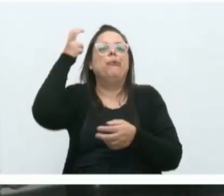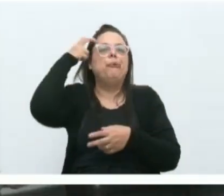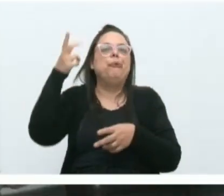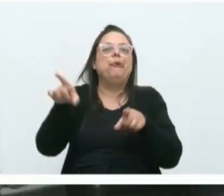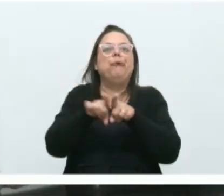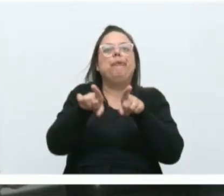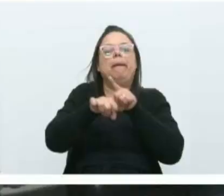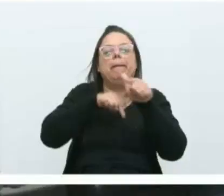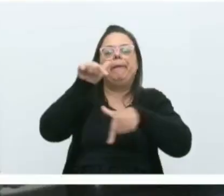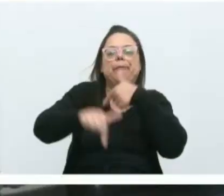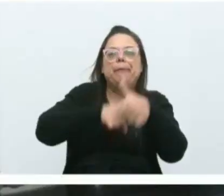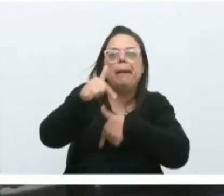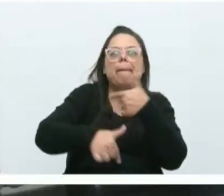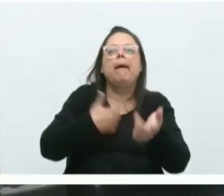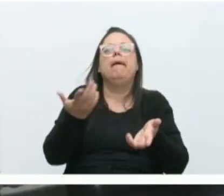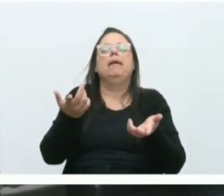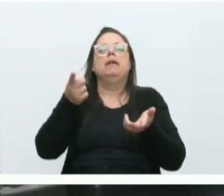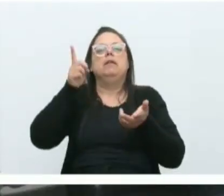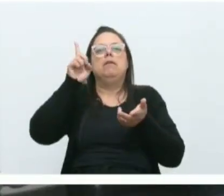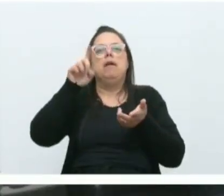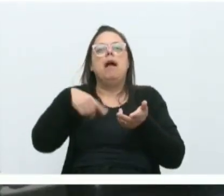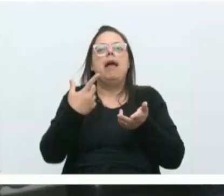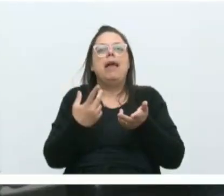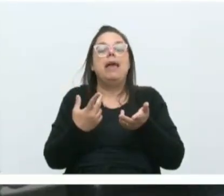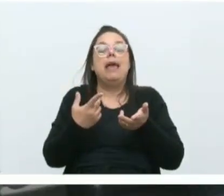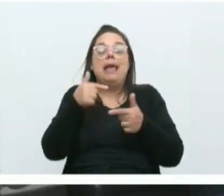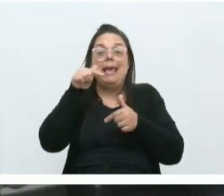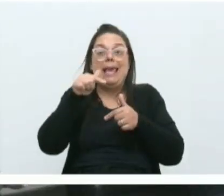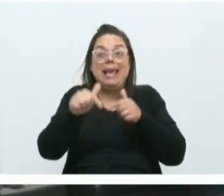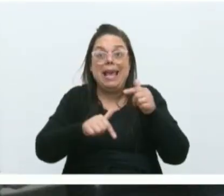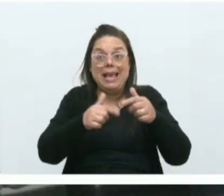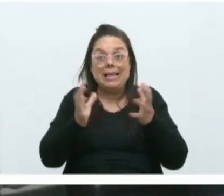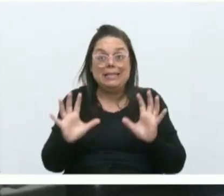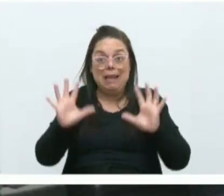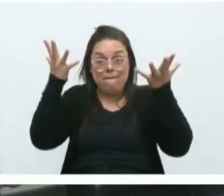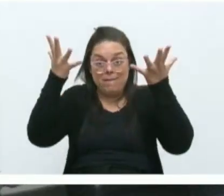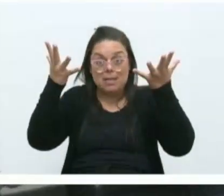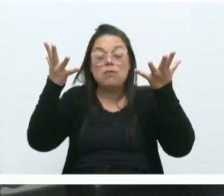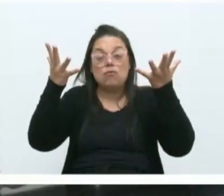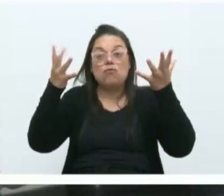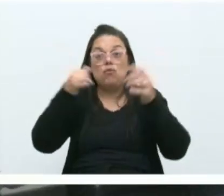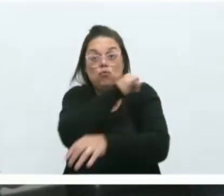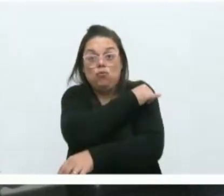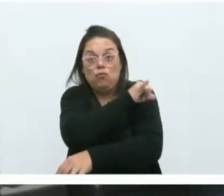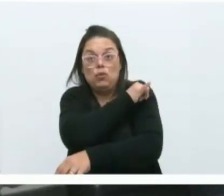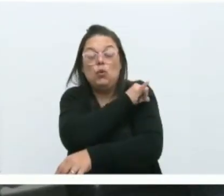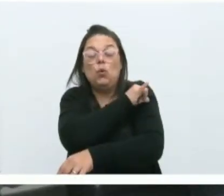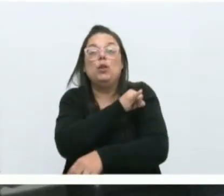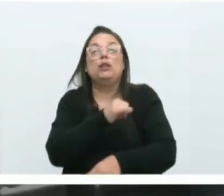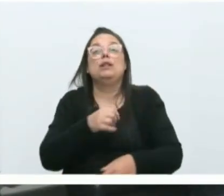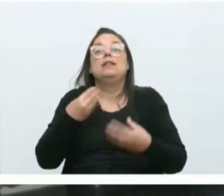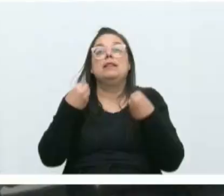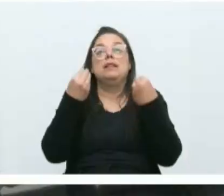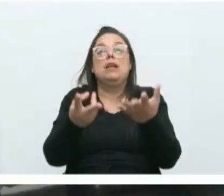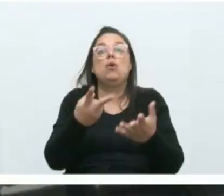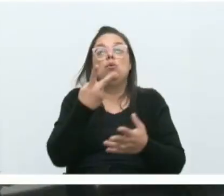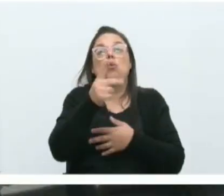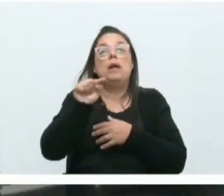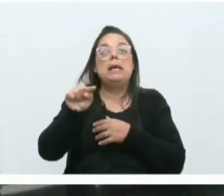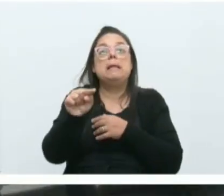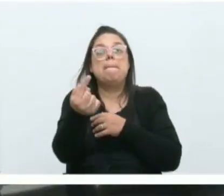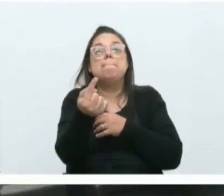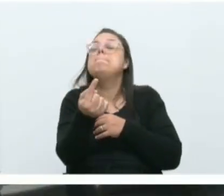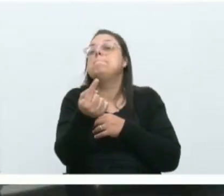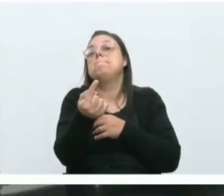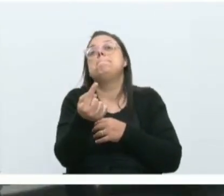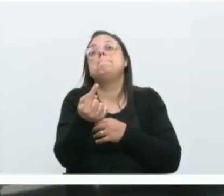do emprego. Esse evento aqui empregou 2.000 pessoas. Então, nessa geração, nós insistimos nessa questão